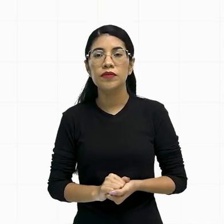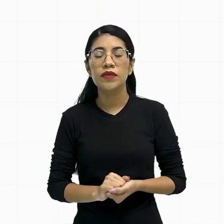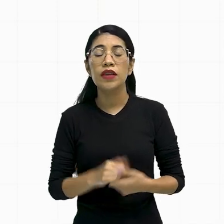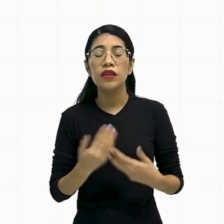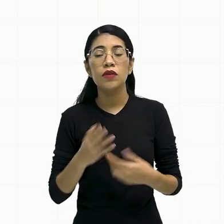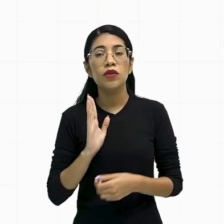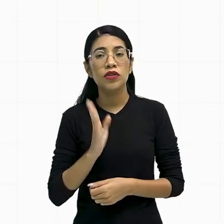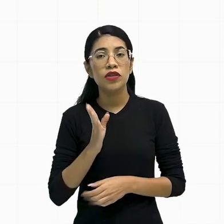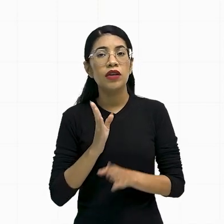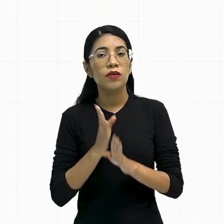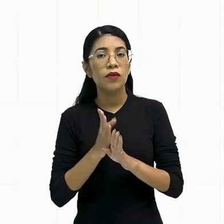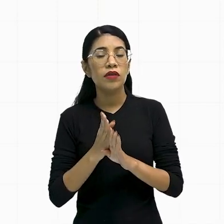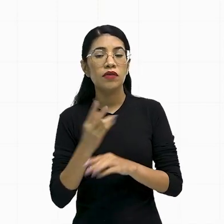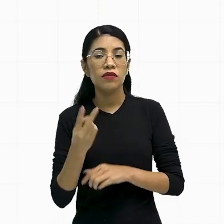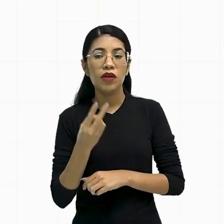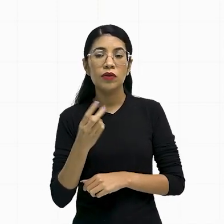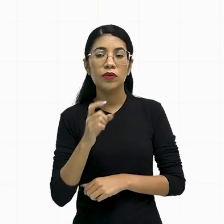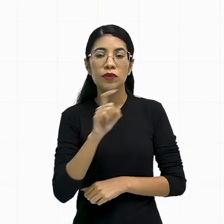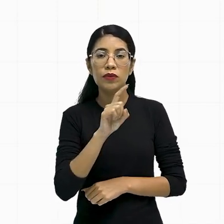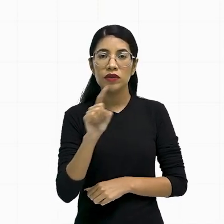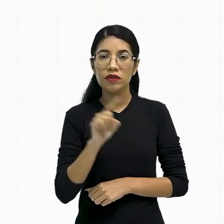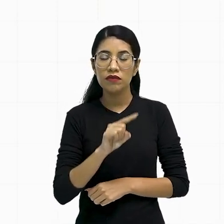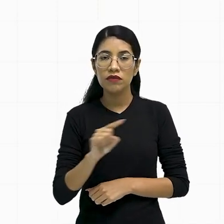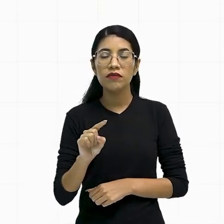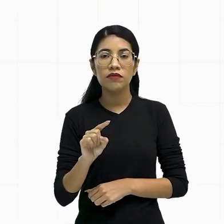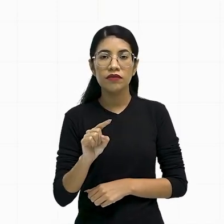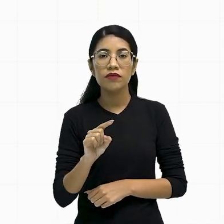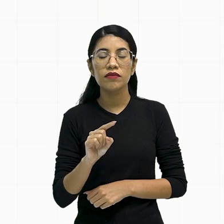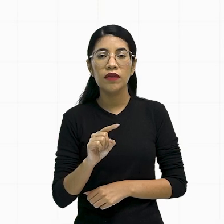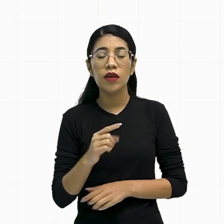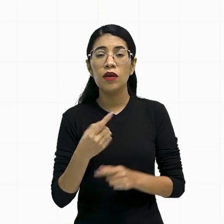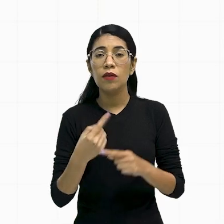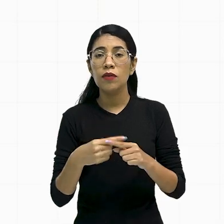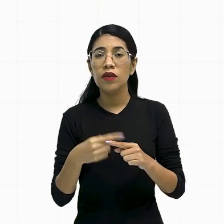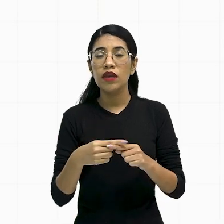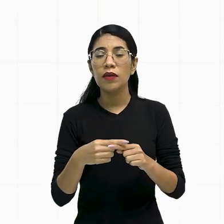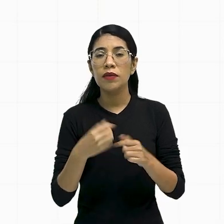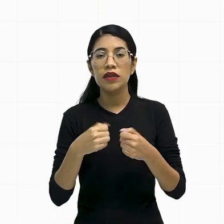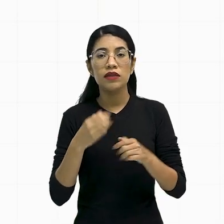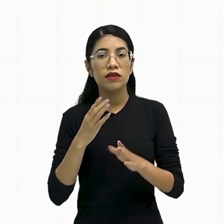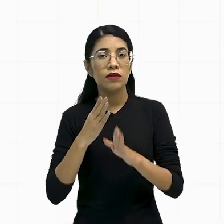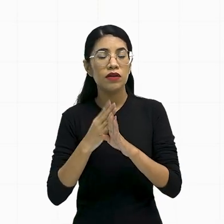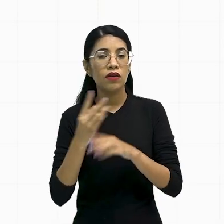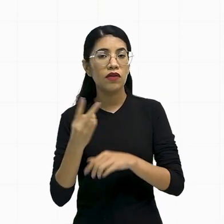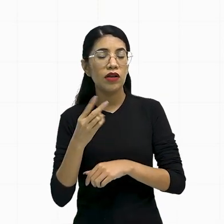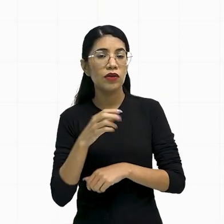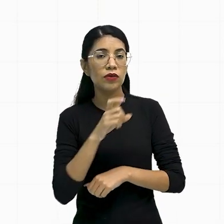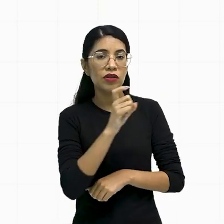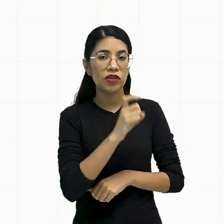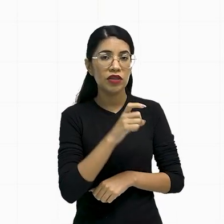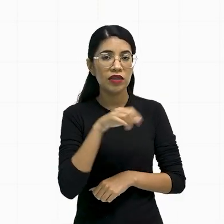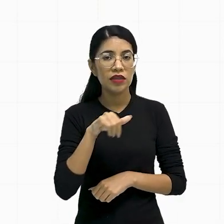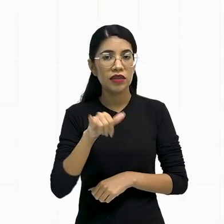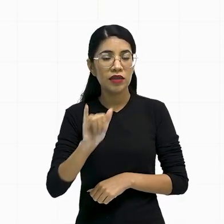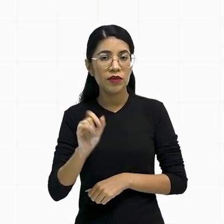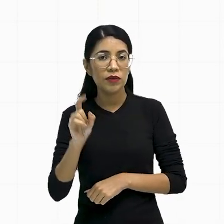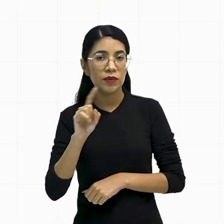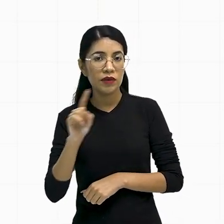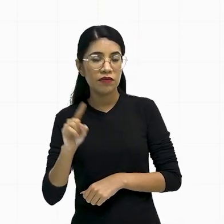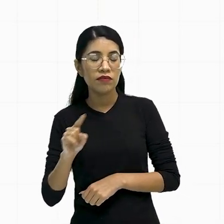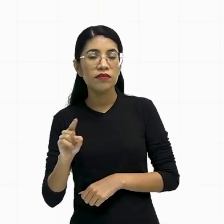já encontrei o valor de z, porque o exercício está pedindo para a gente determinar o valor de x, y e z.